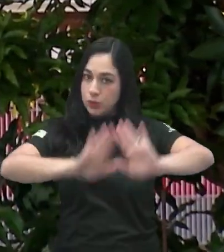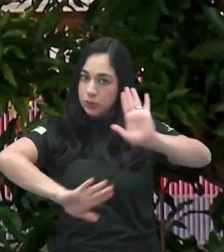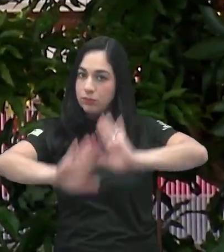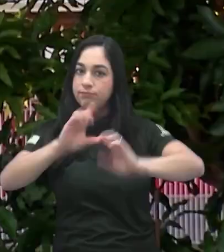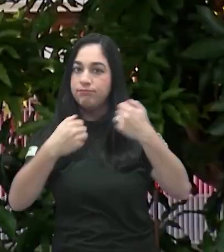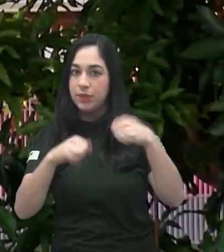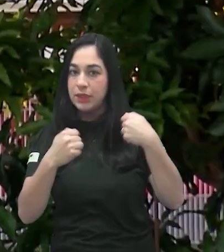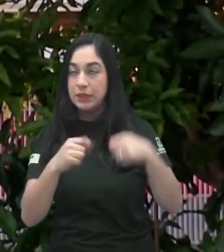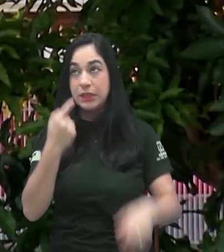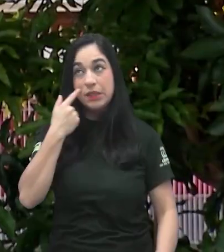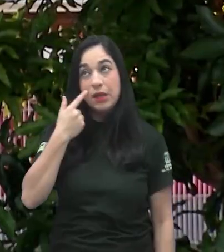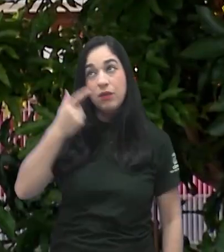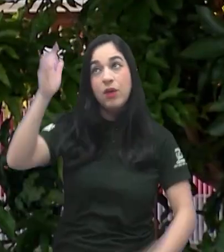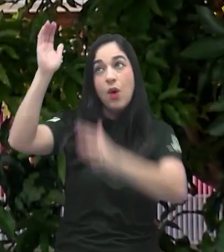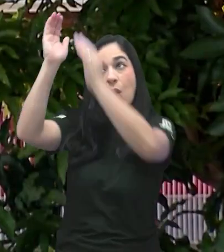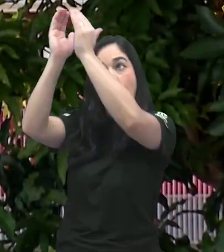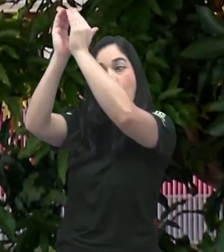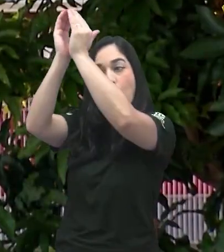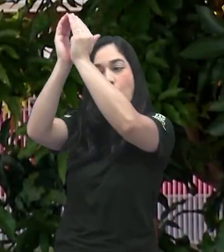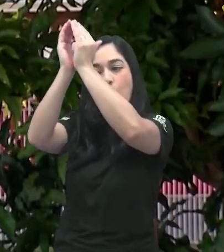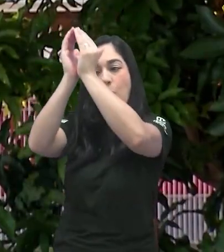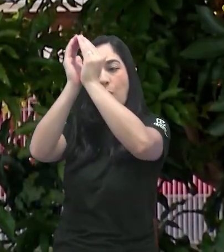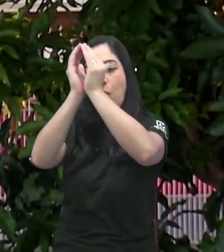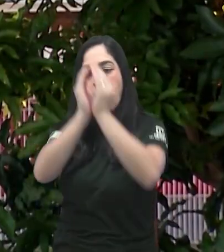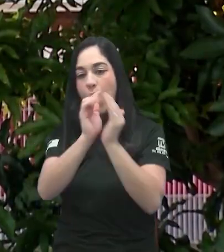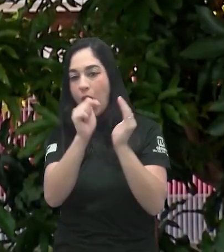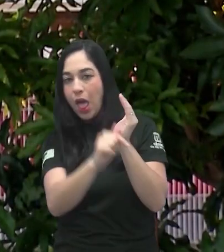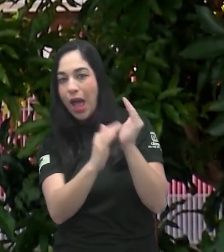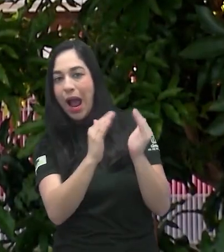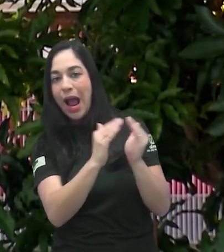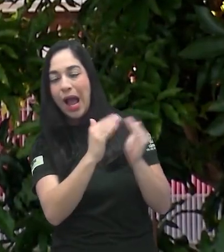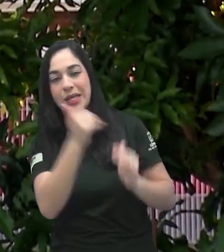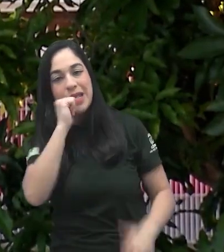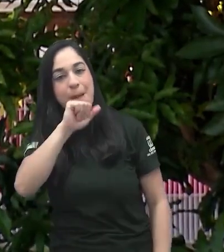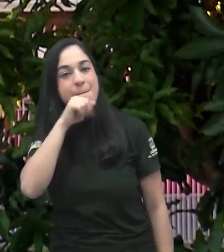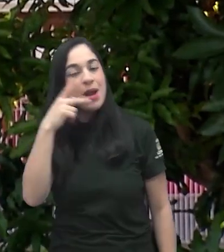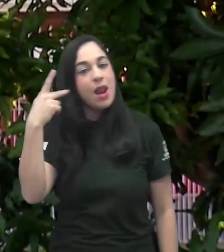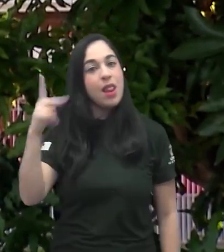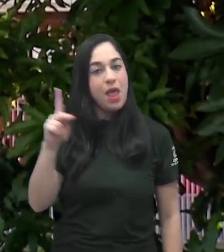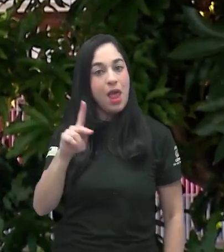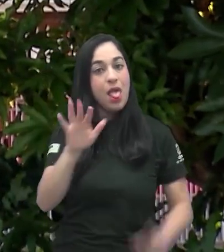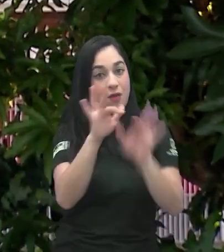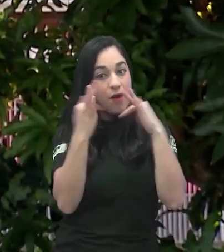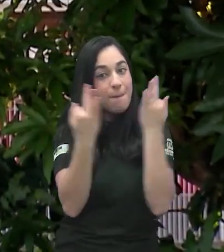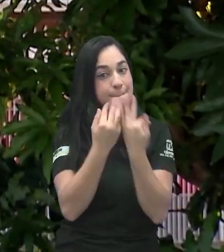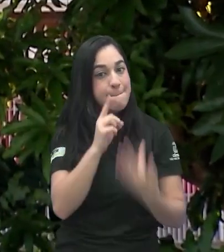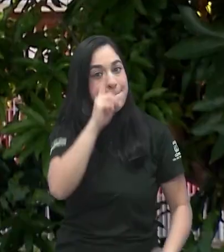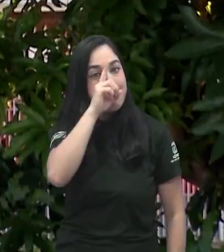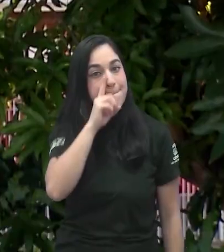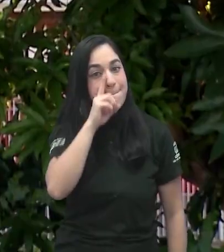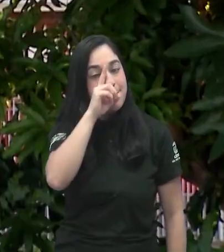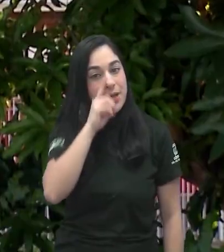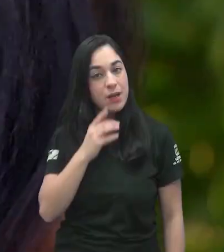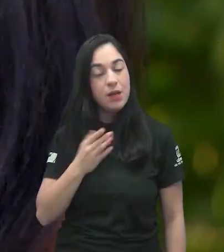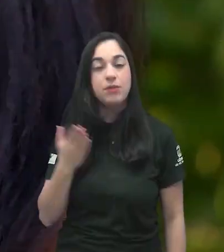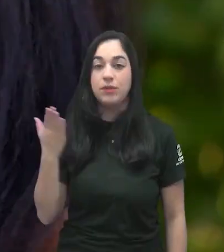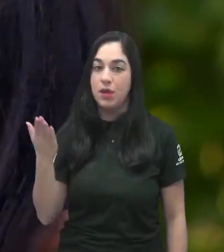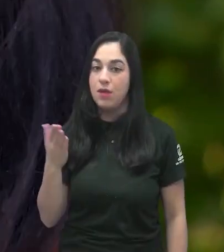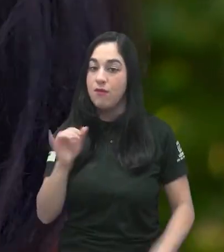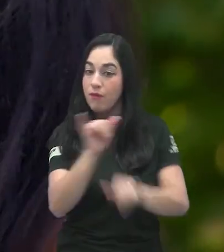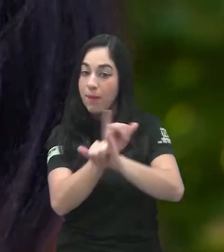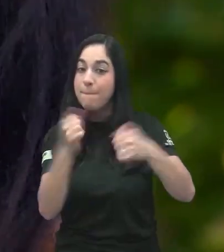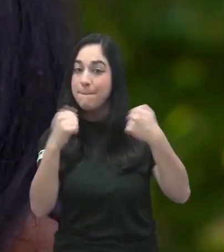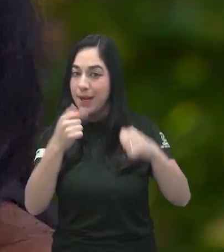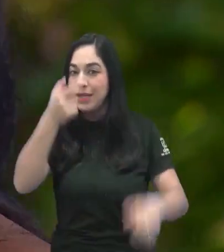mas o alerta permanece. Depois de ver um balão cair no quintal da casa da mãe e colocar a família em risco, a